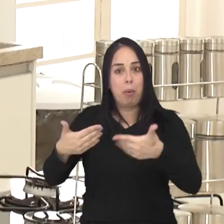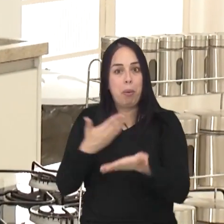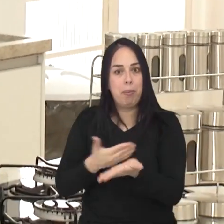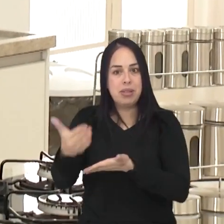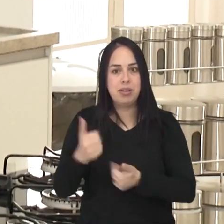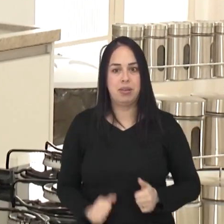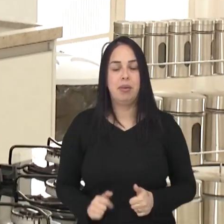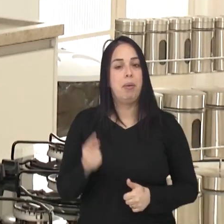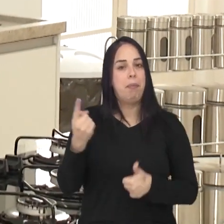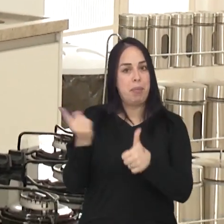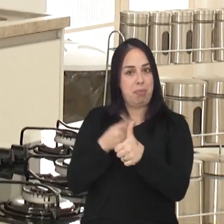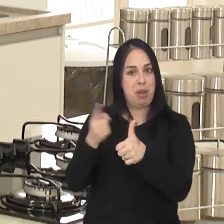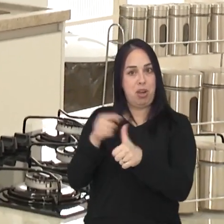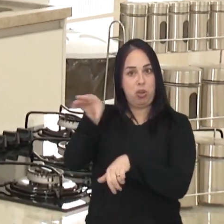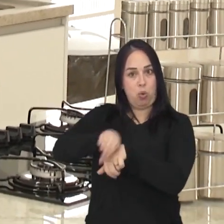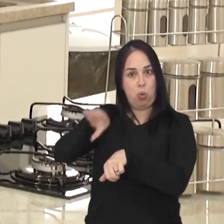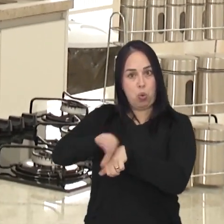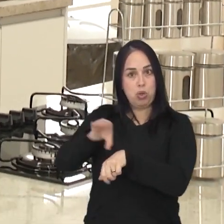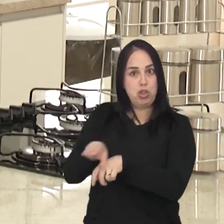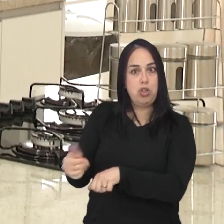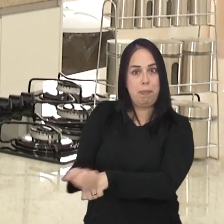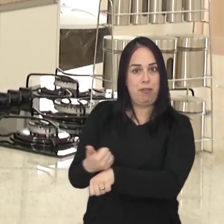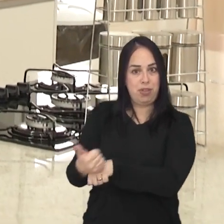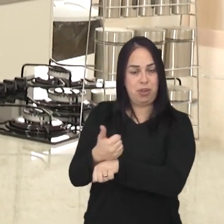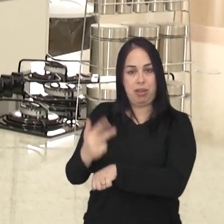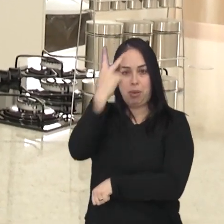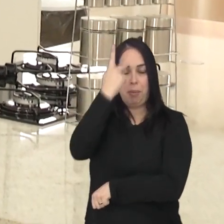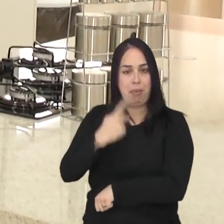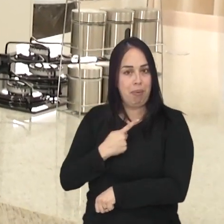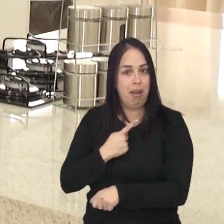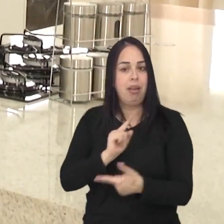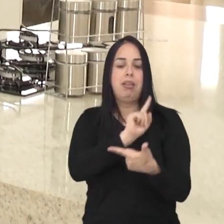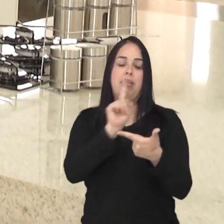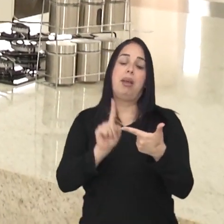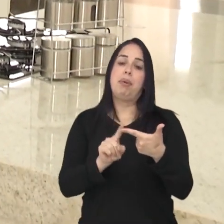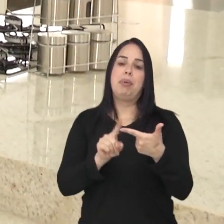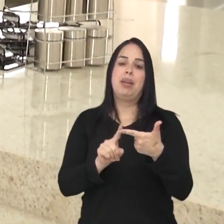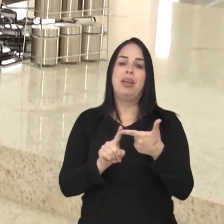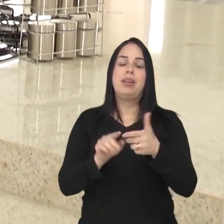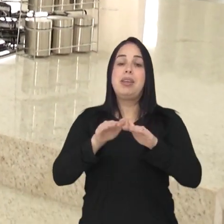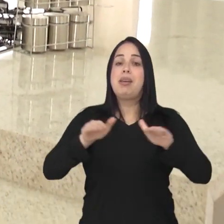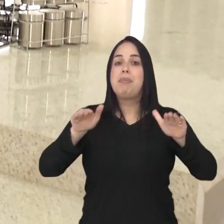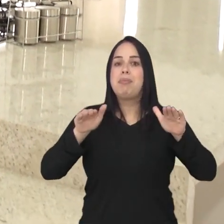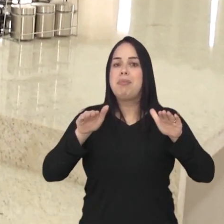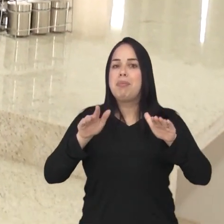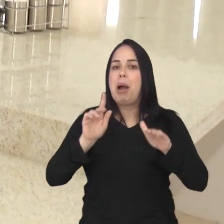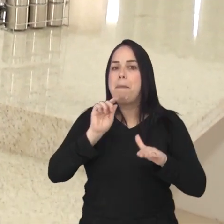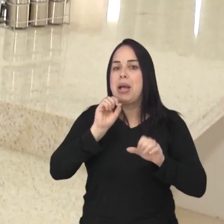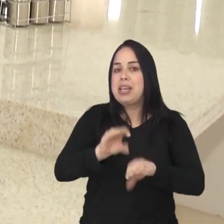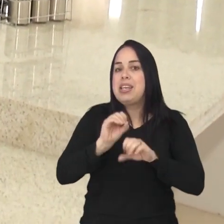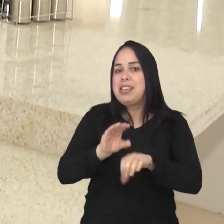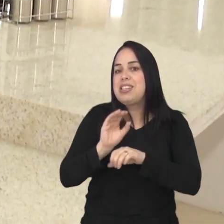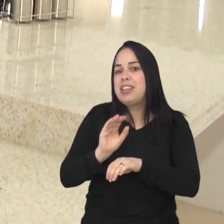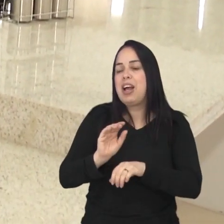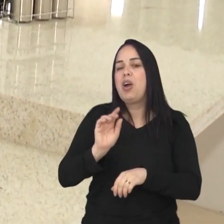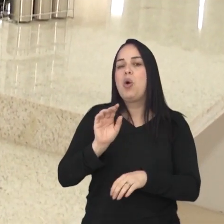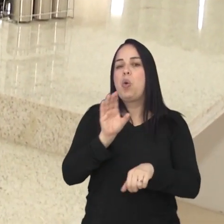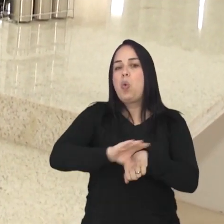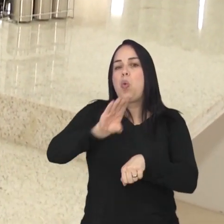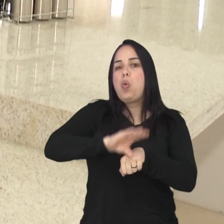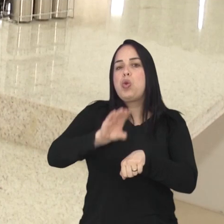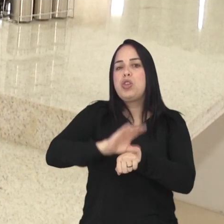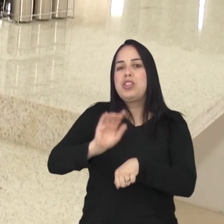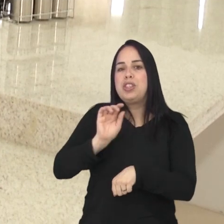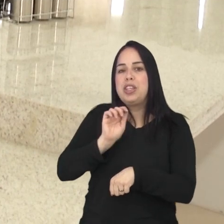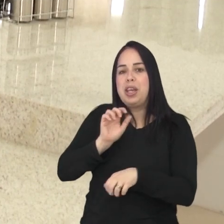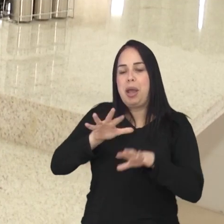do fundo. O primeiro foi um curso de desenvolvimento profissional e pessoal. E o segundo foi esta padaria inclusiva, que está